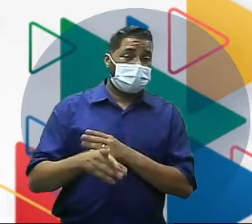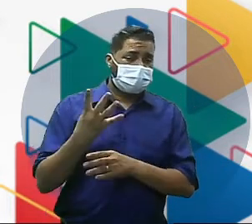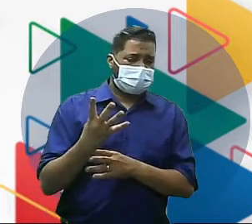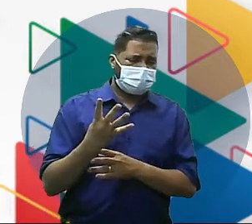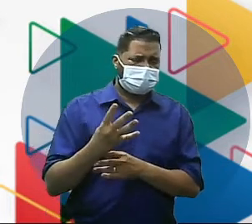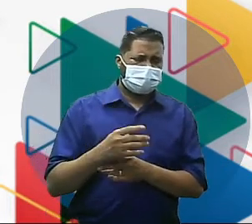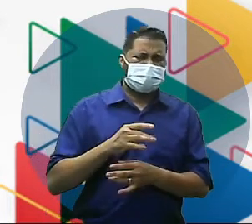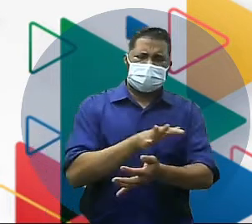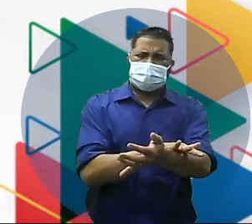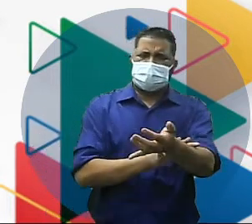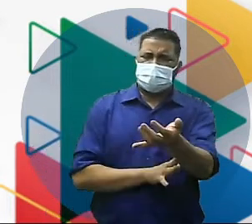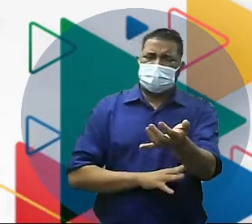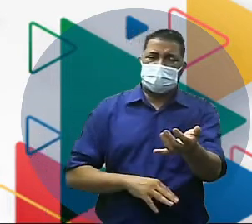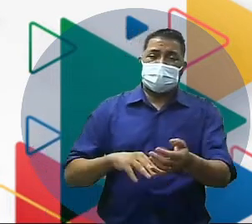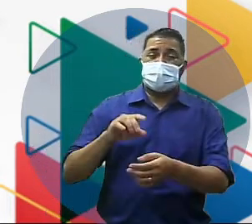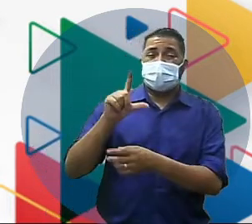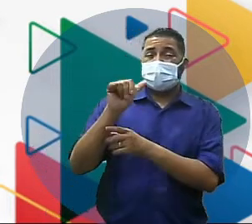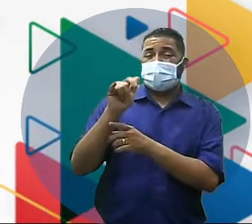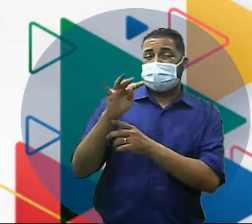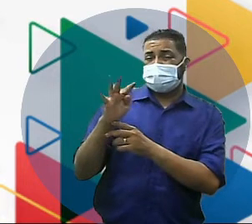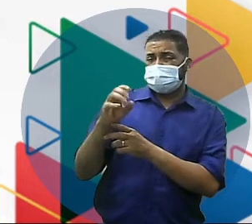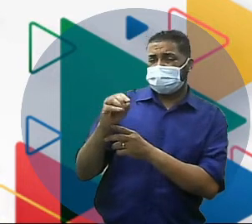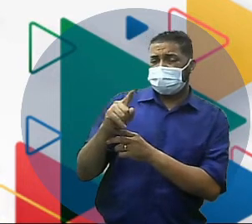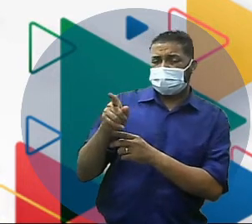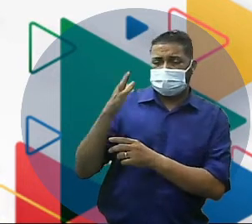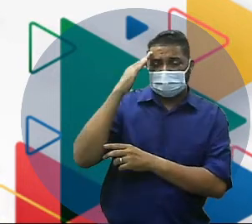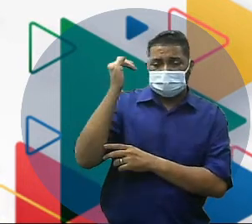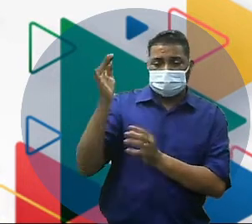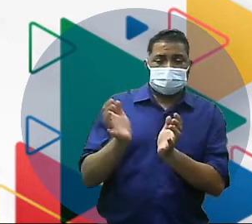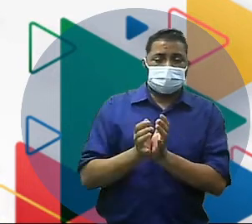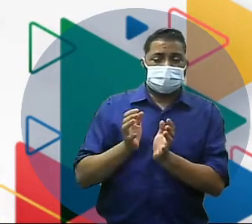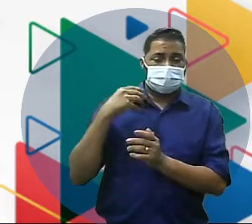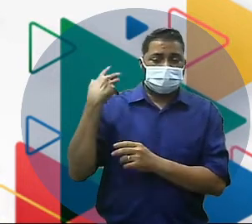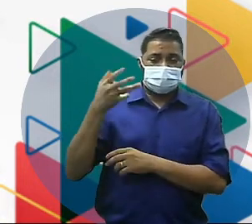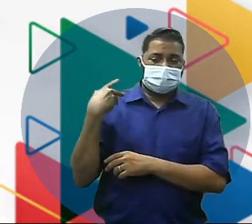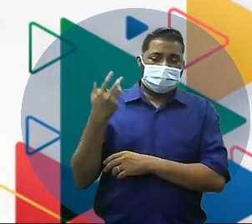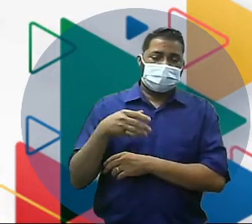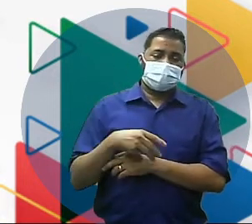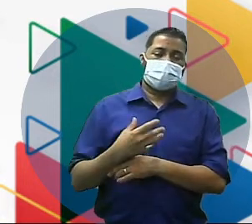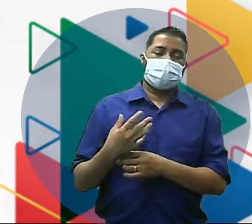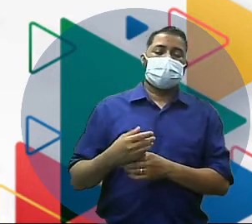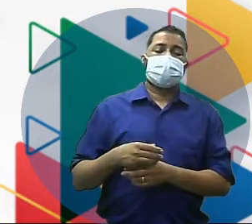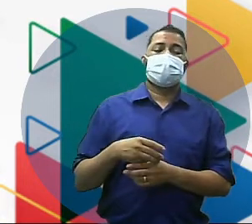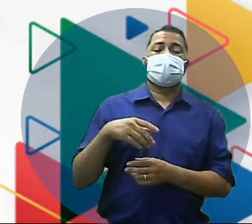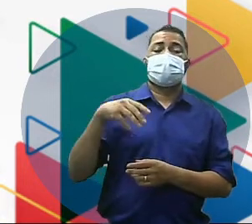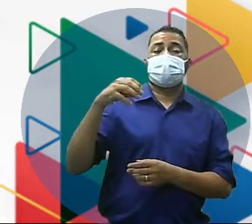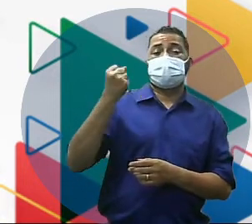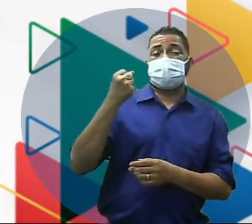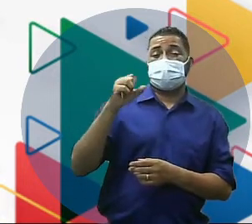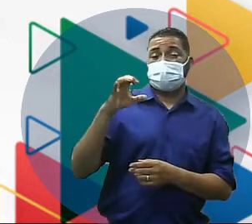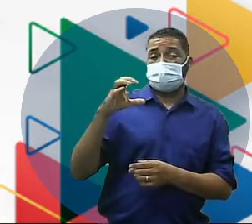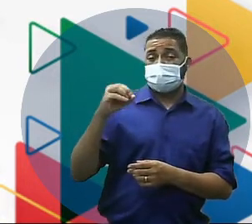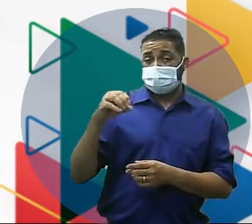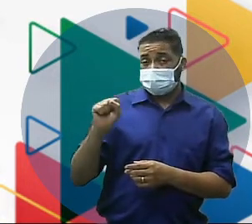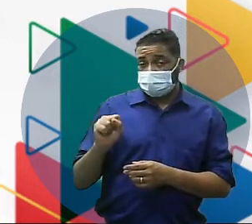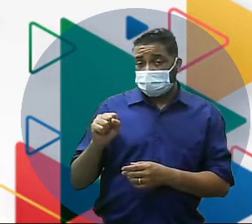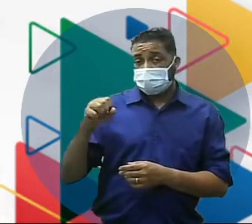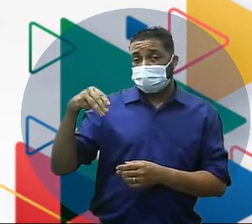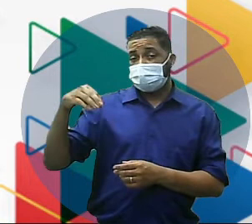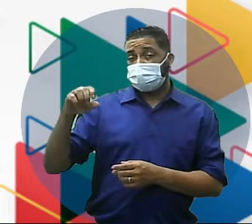Sangue Latino foi um dos maiores sucessos do grupo musical Secos e Molhados, que tinha